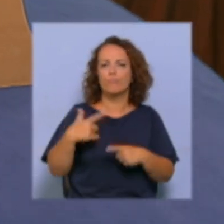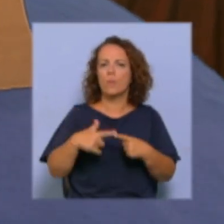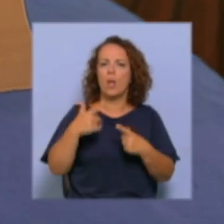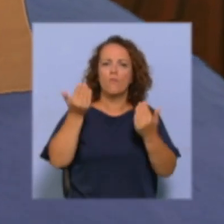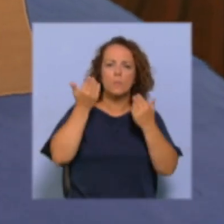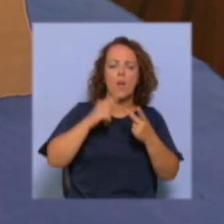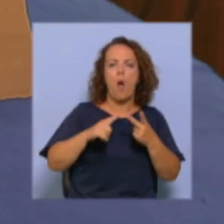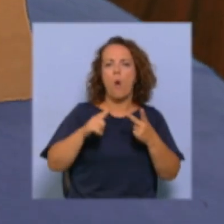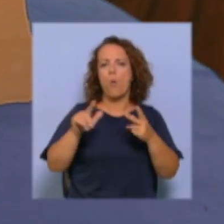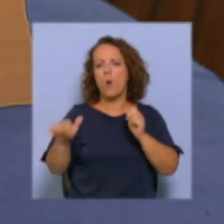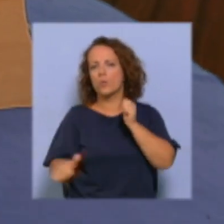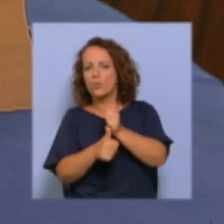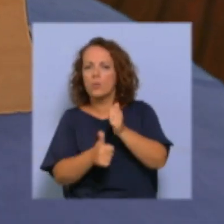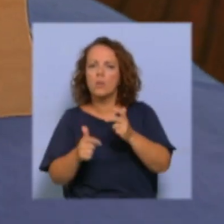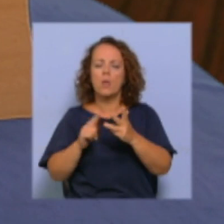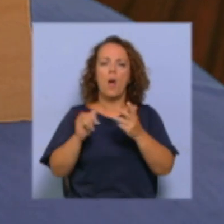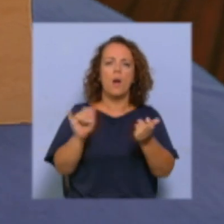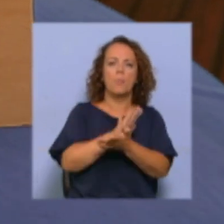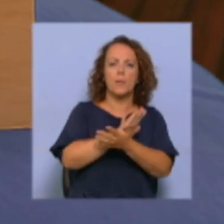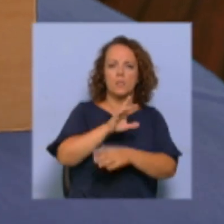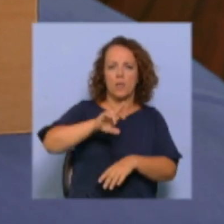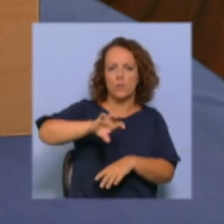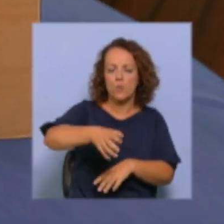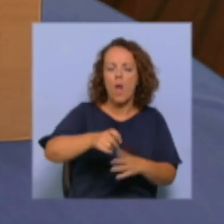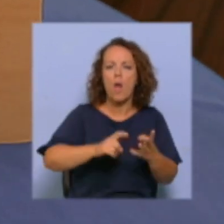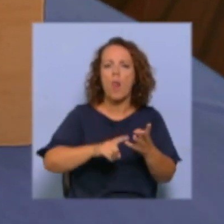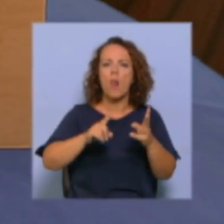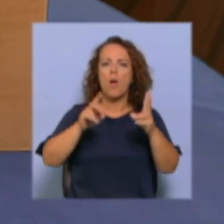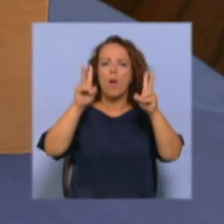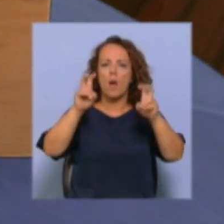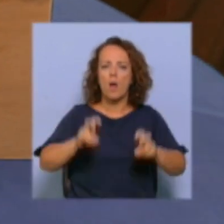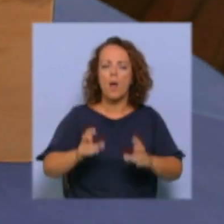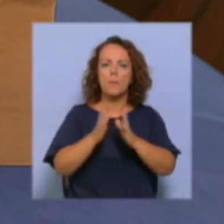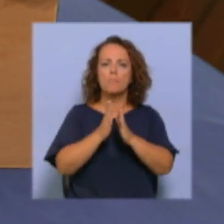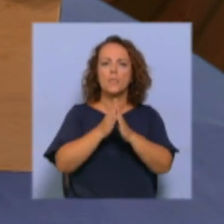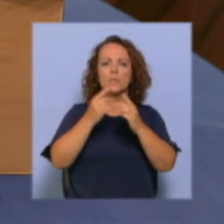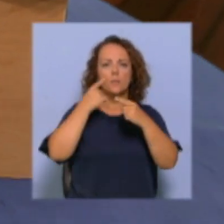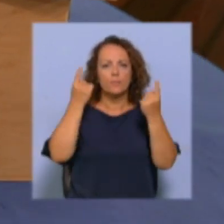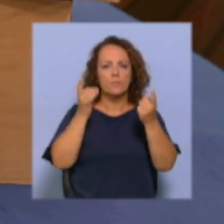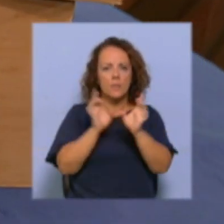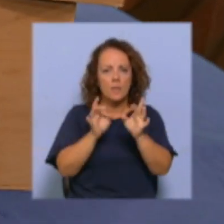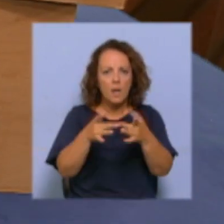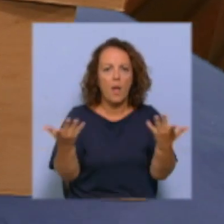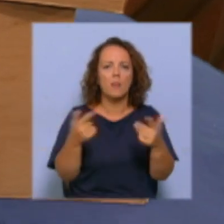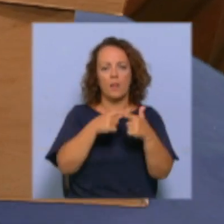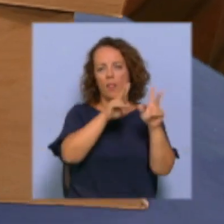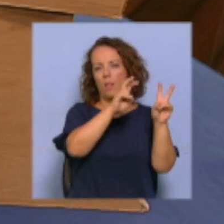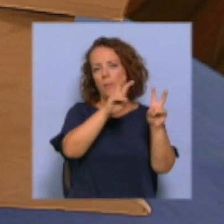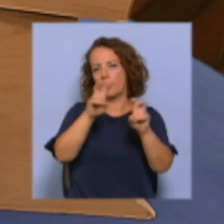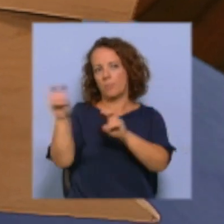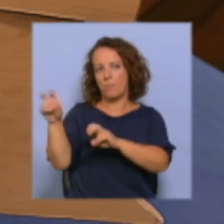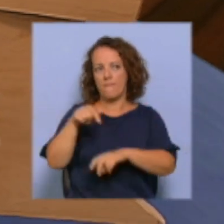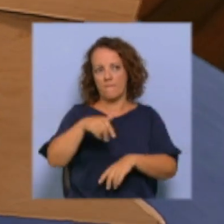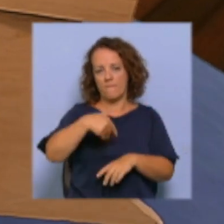assessoria, a imprensa regional, os conteúdos para a pastoral, as liturgias online. São realidades que serão abordadas, tanto